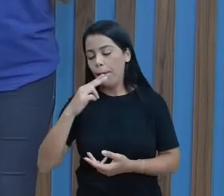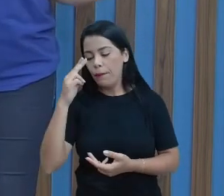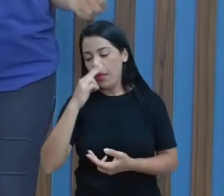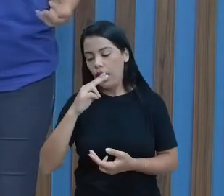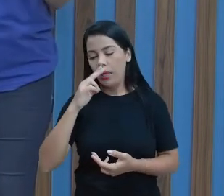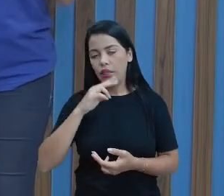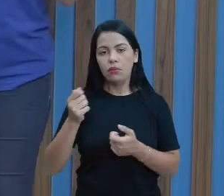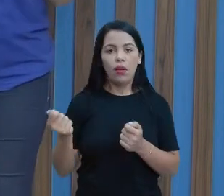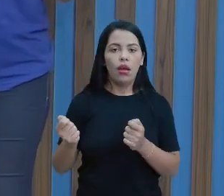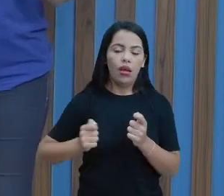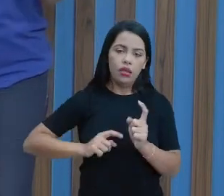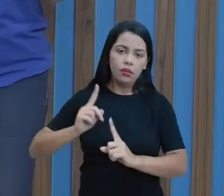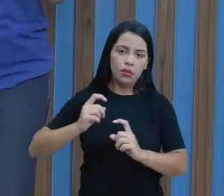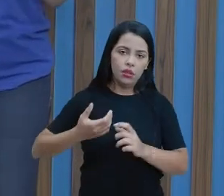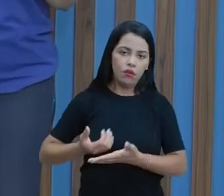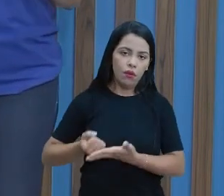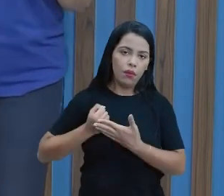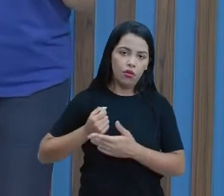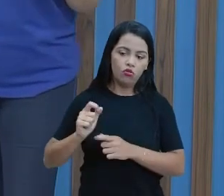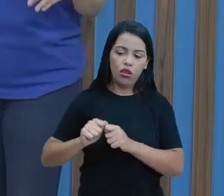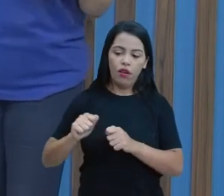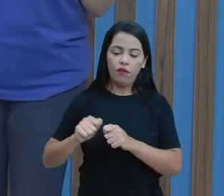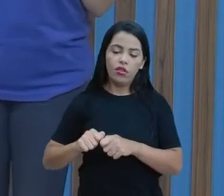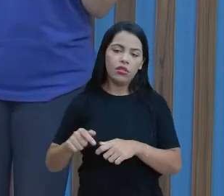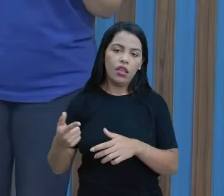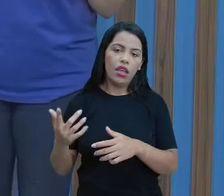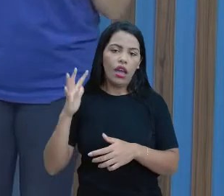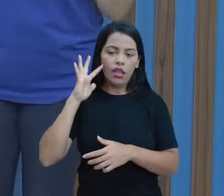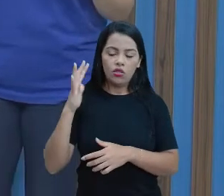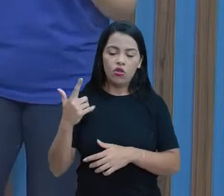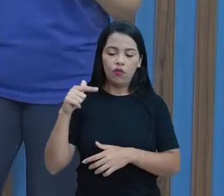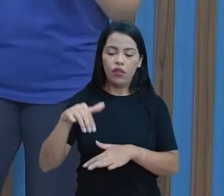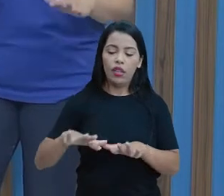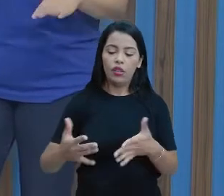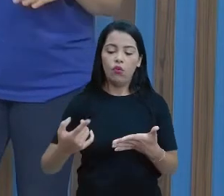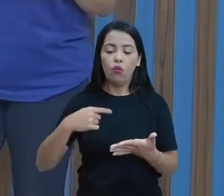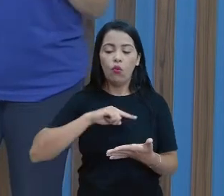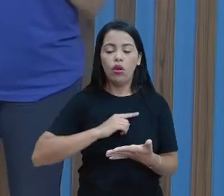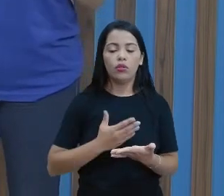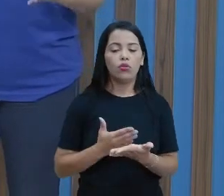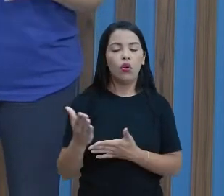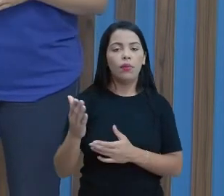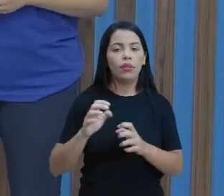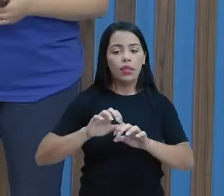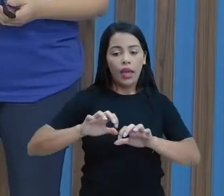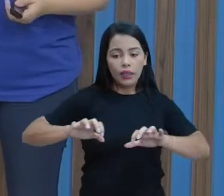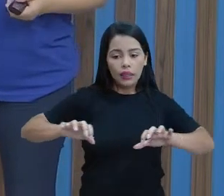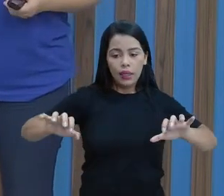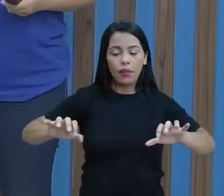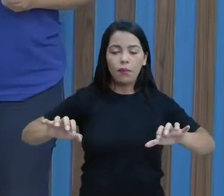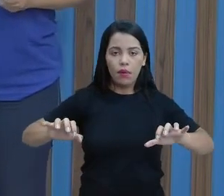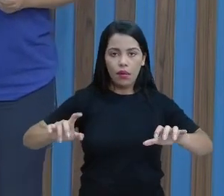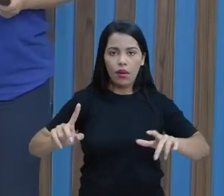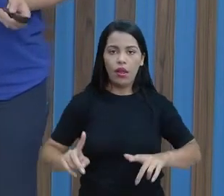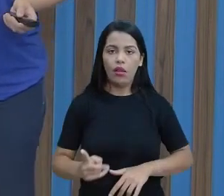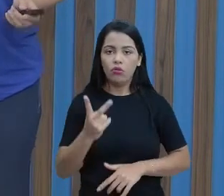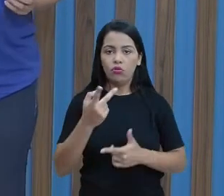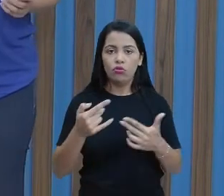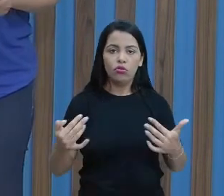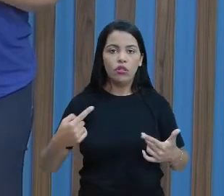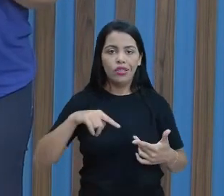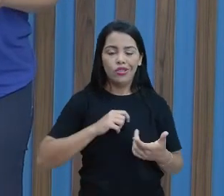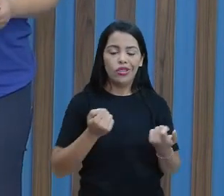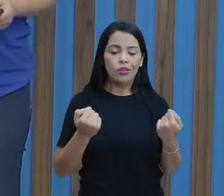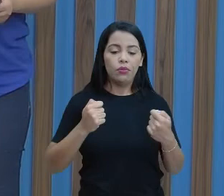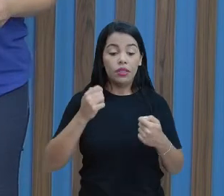mesma expressão vai me ajudar a resolver aquilo. Então, quando a gente começa a separar essas duas situações, a gente precisa da